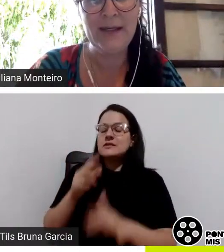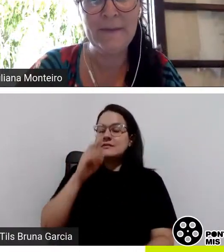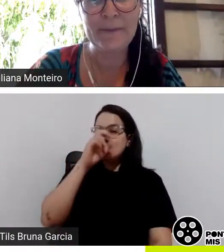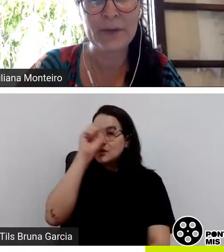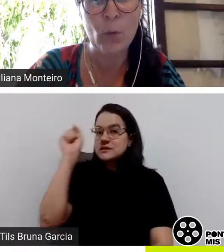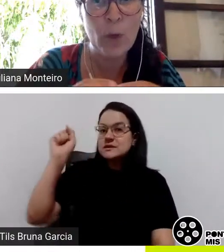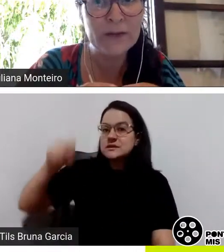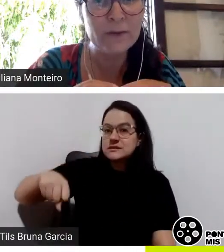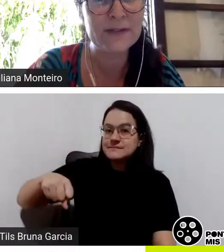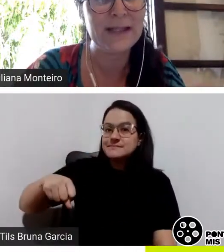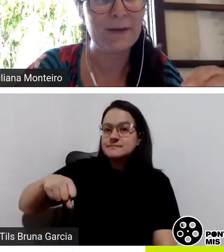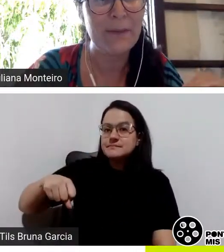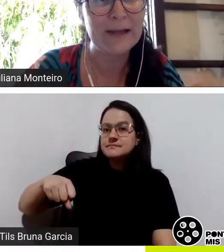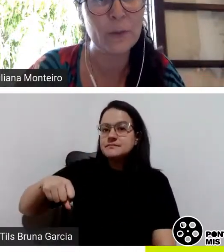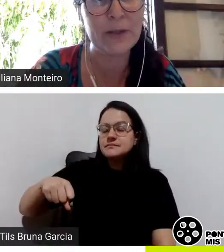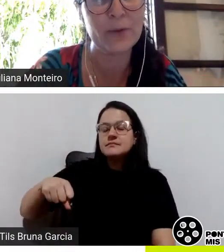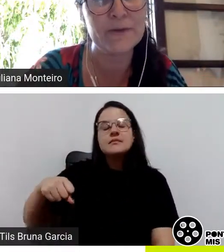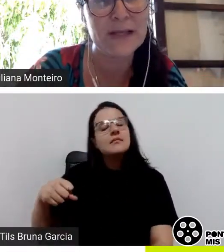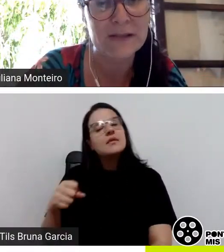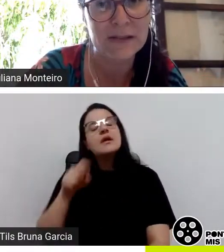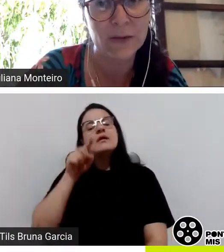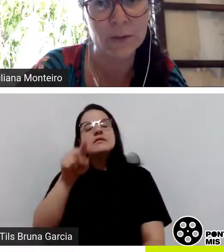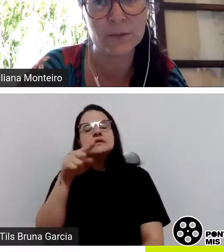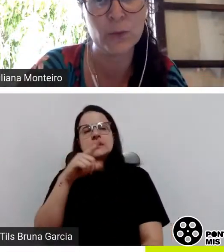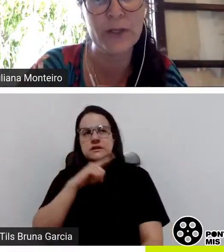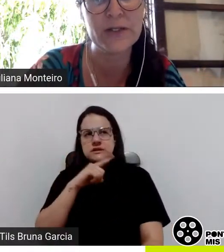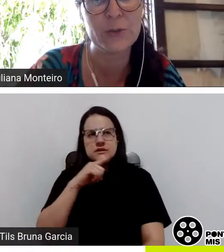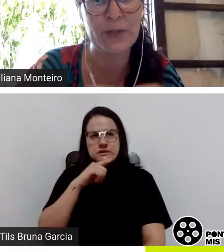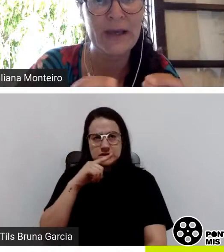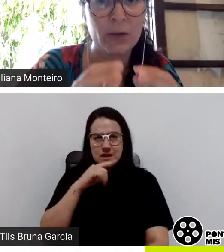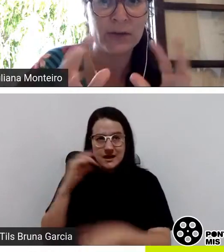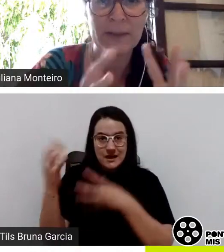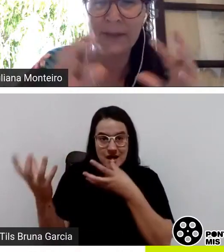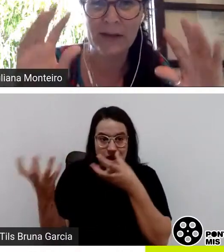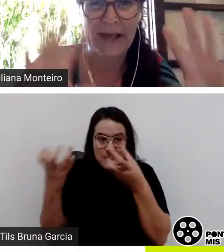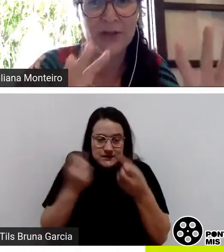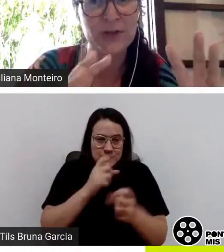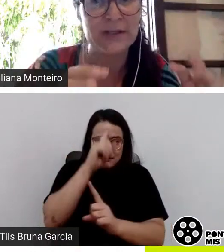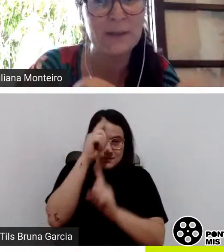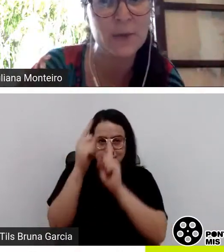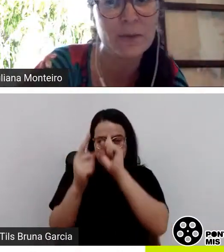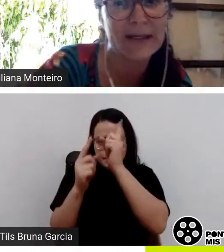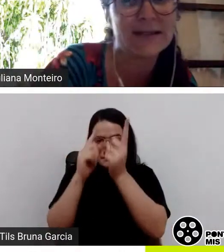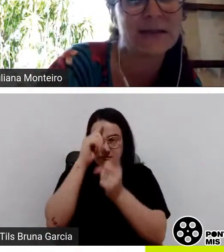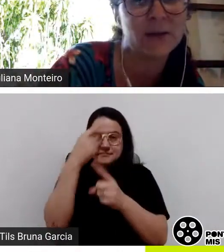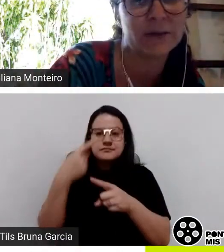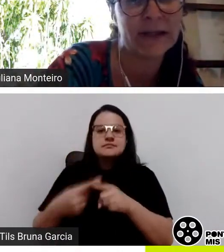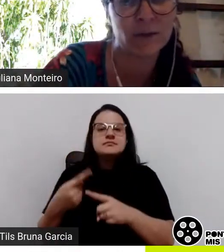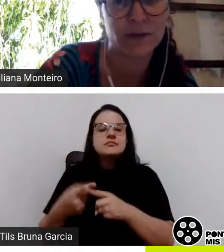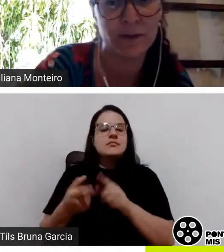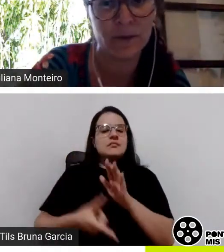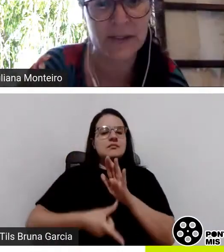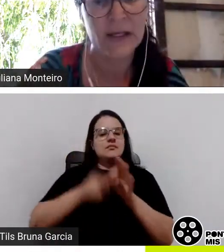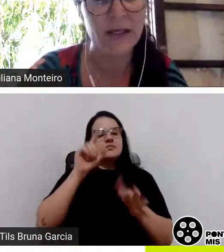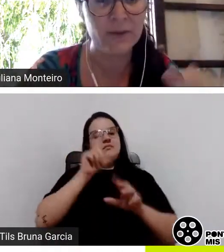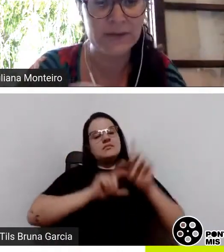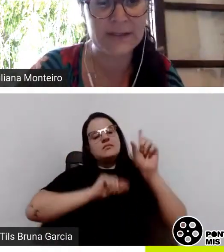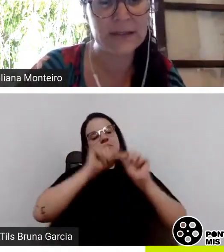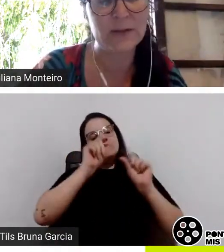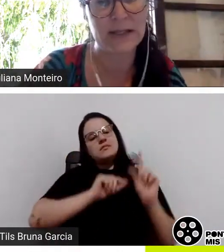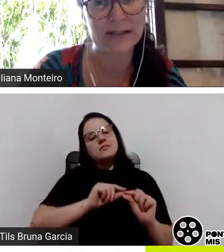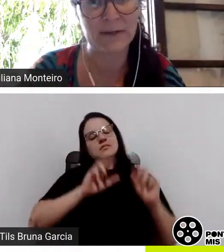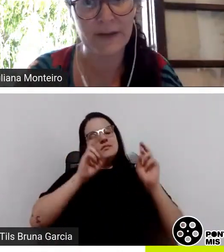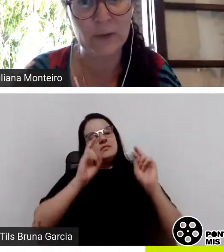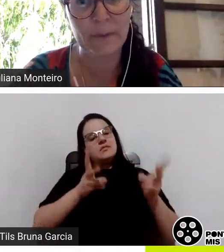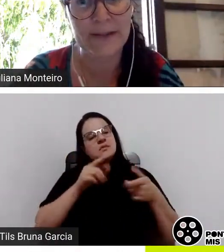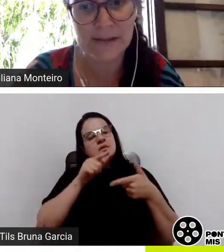né? E quanto você estava aberto para improvisação durante... Porque casting é sempre uma questão, né, nos filmes. E você